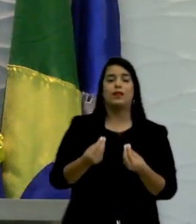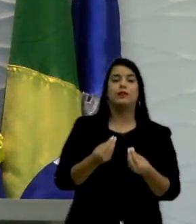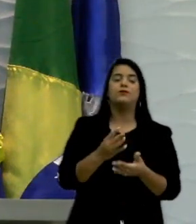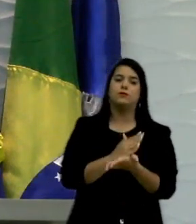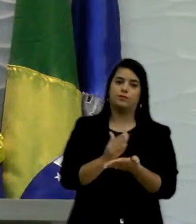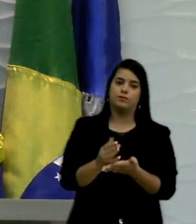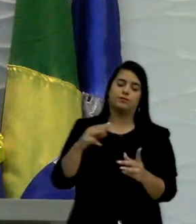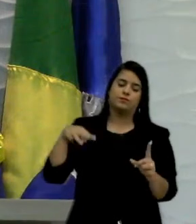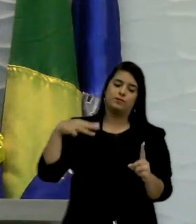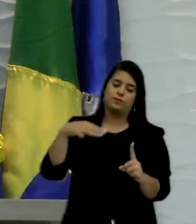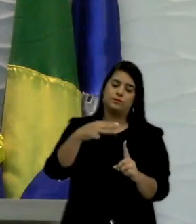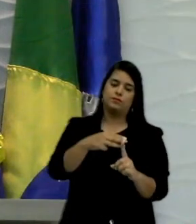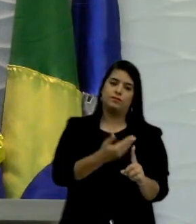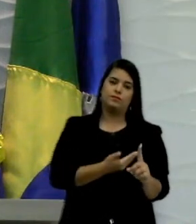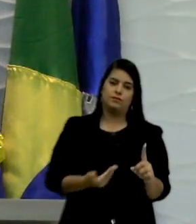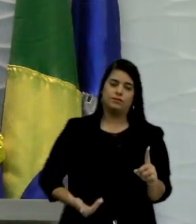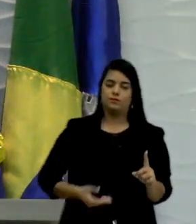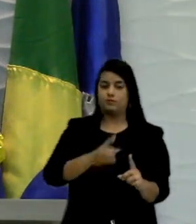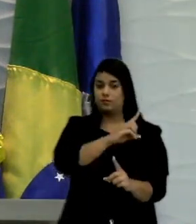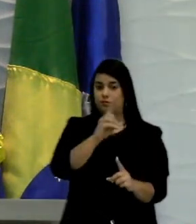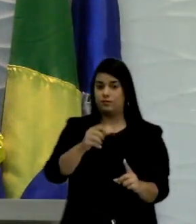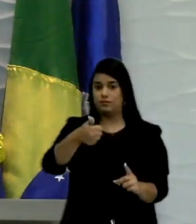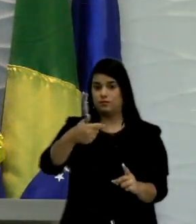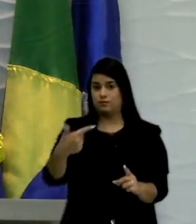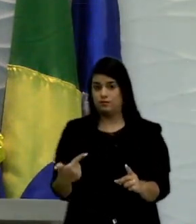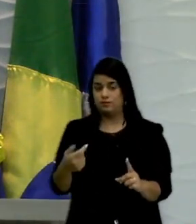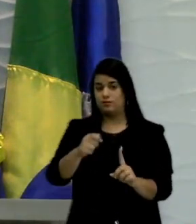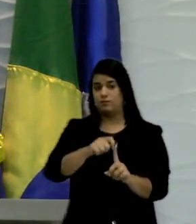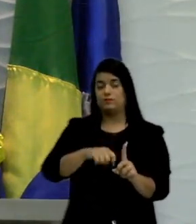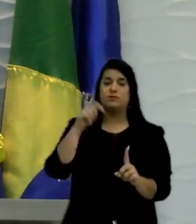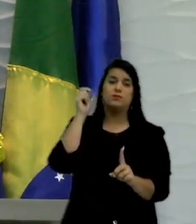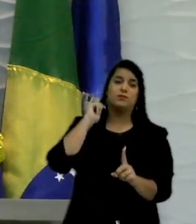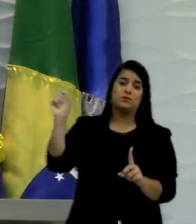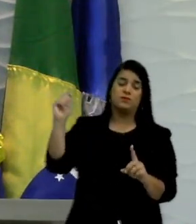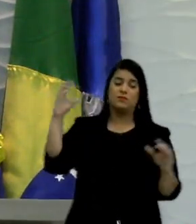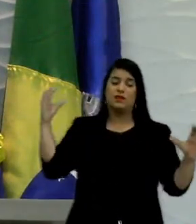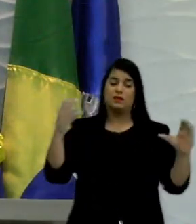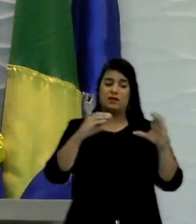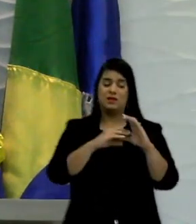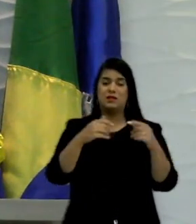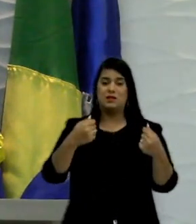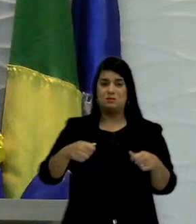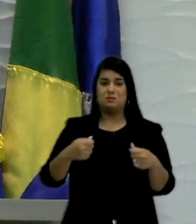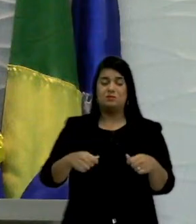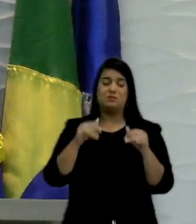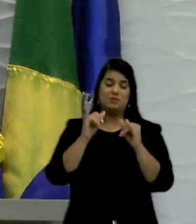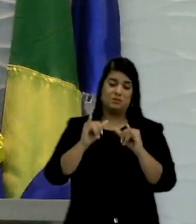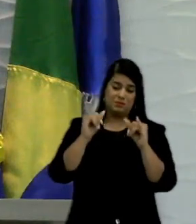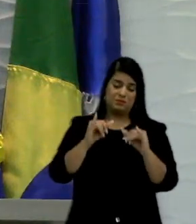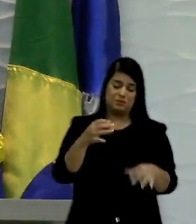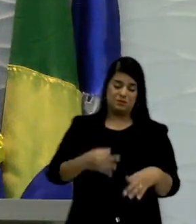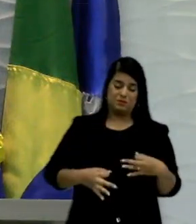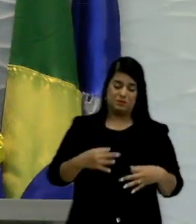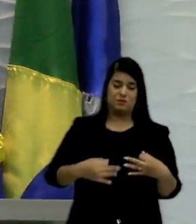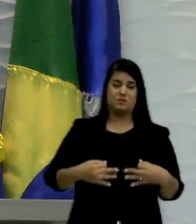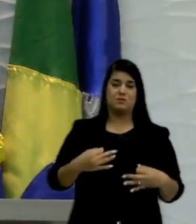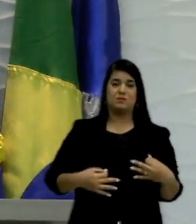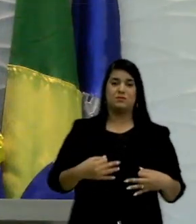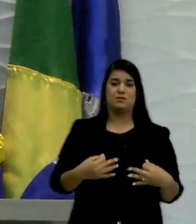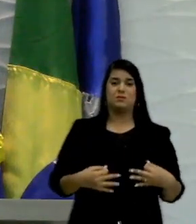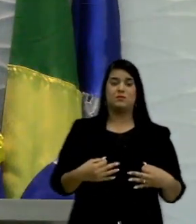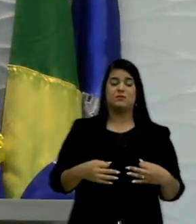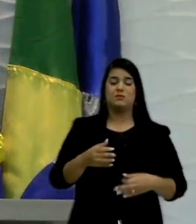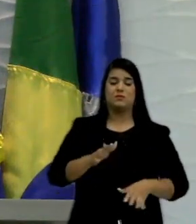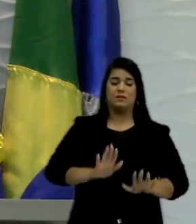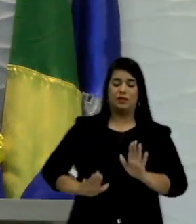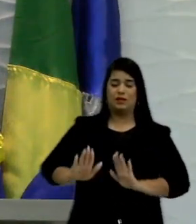Ministério Público. Até o próximo dia 12 de abril, a Compesa tem que dizer ao promotor do nosso município que está atendendo